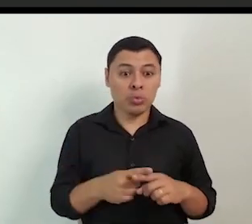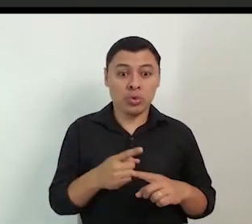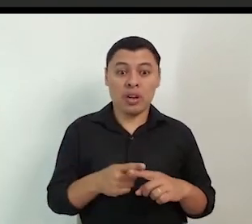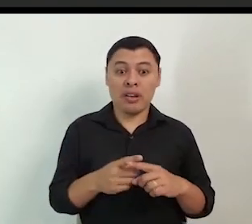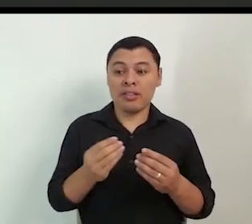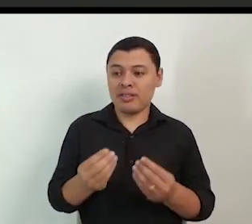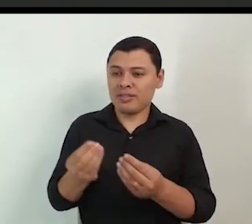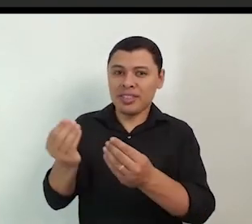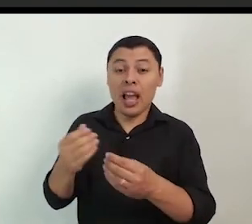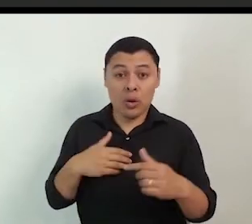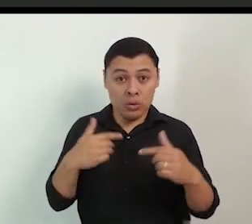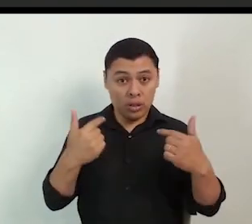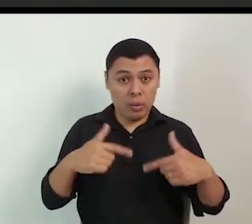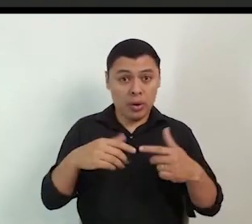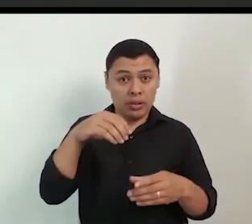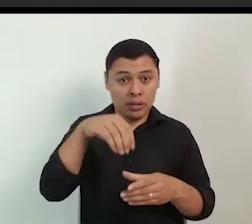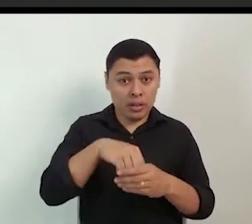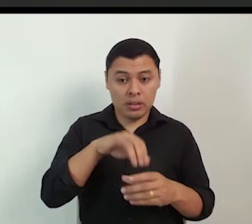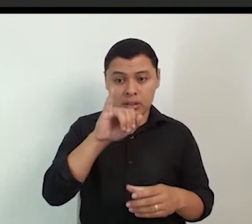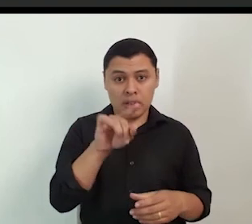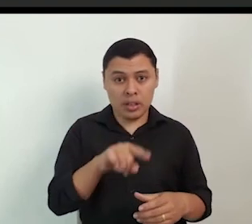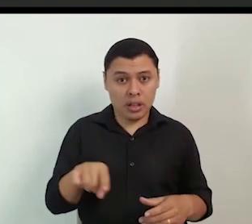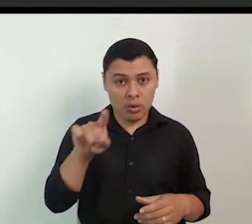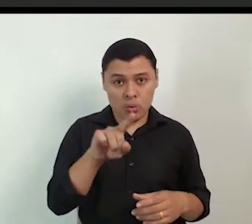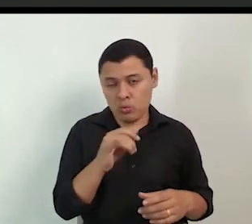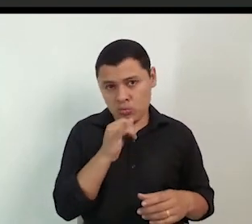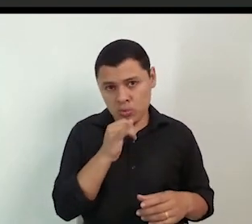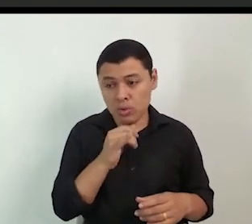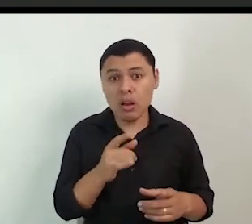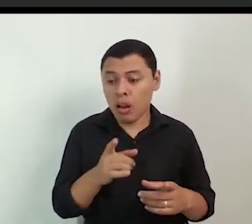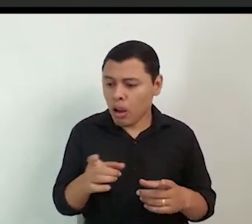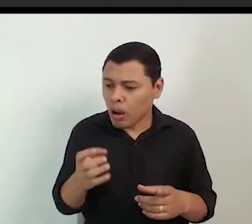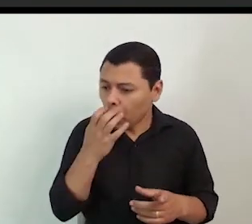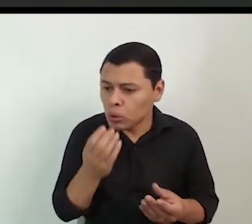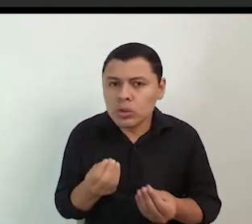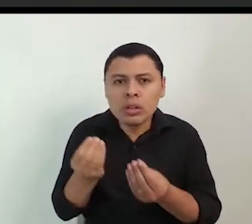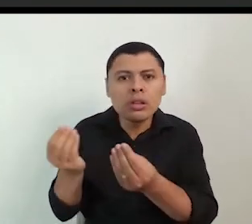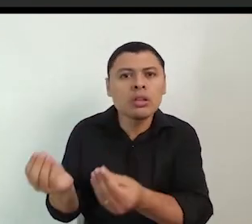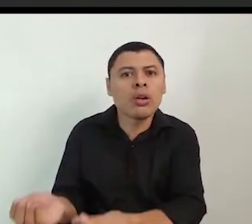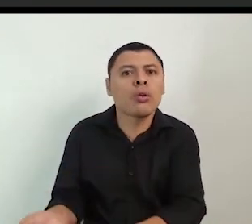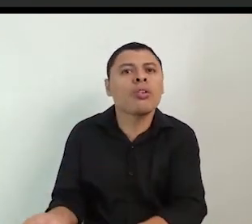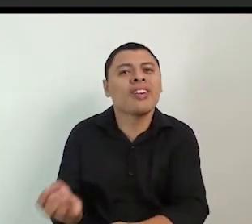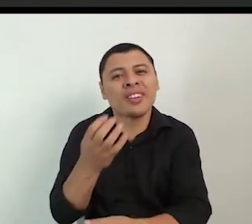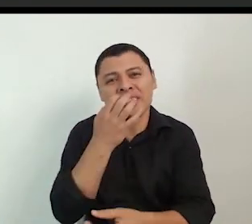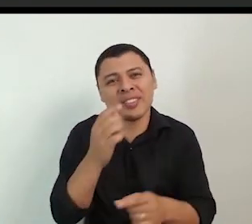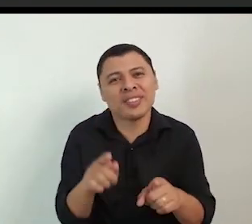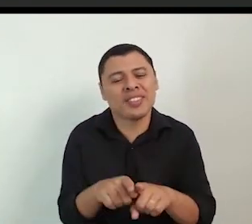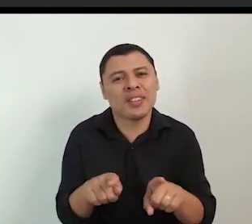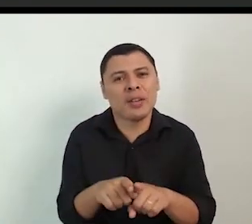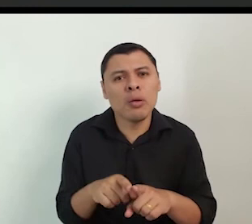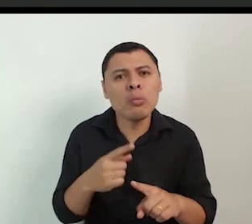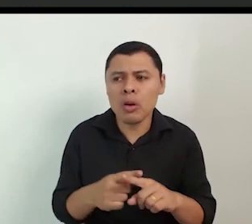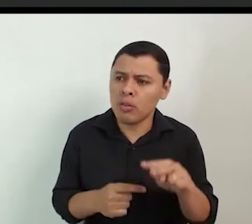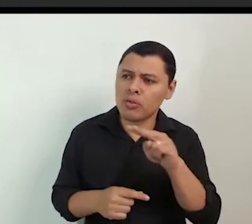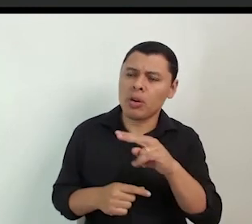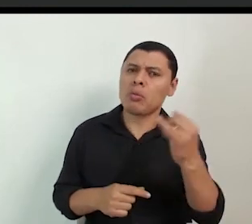uma função dentro de uma determinada organização que realmente te dê responsabilidades e que te faça mudar a